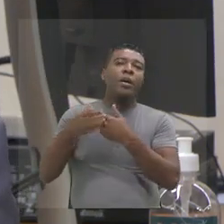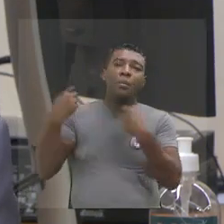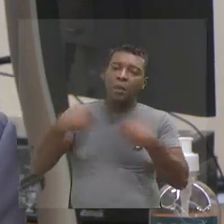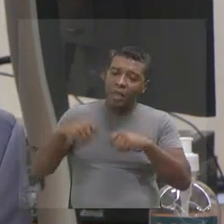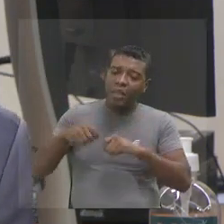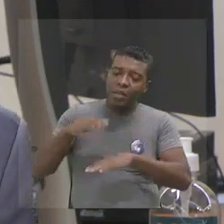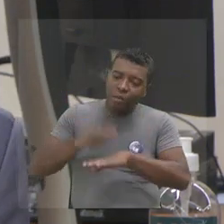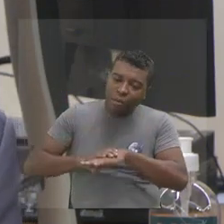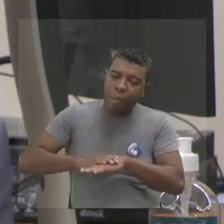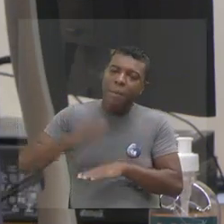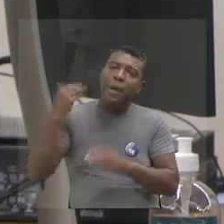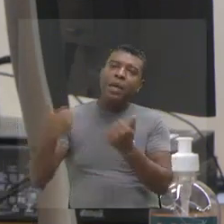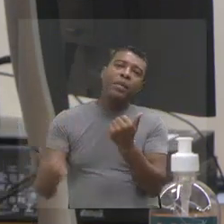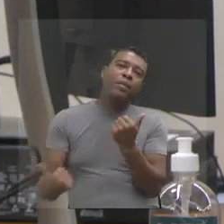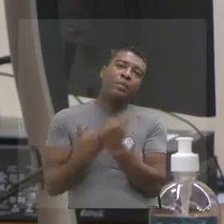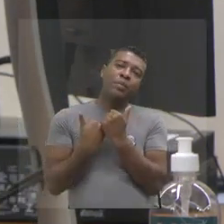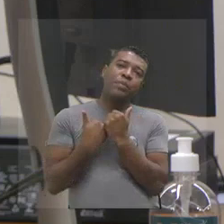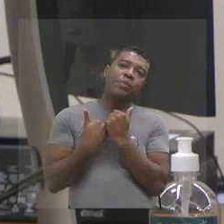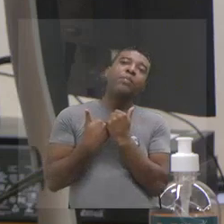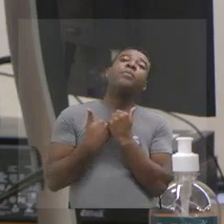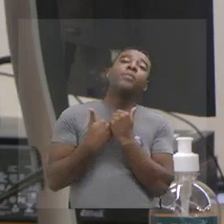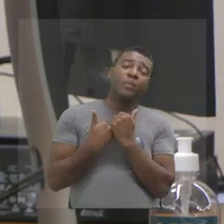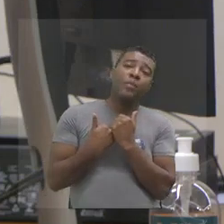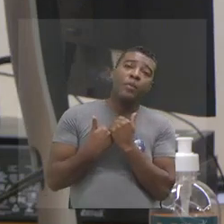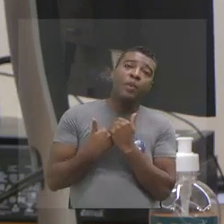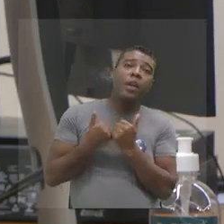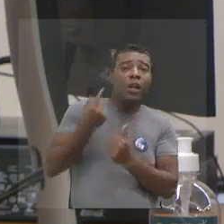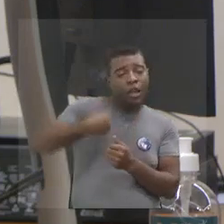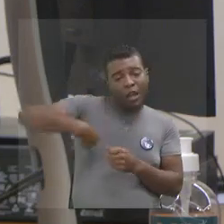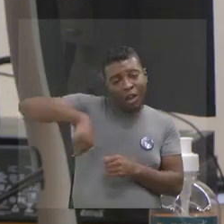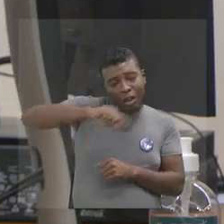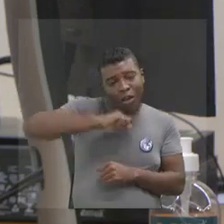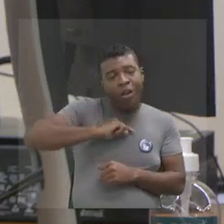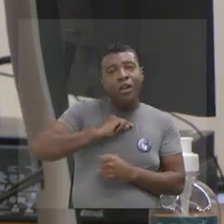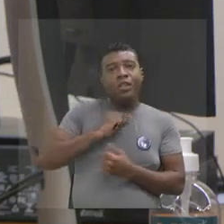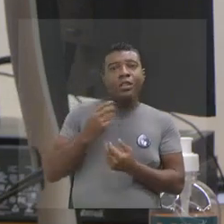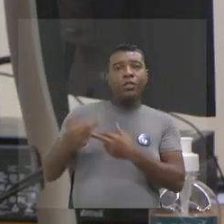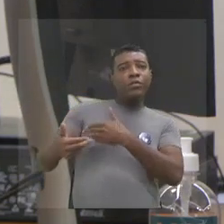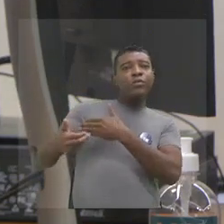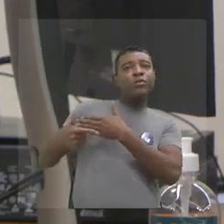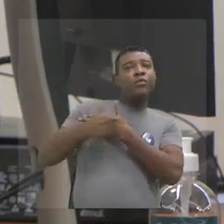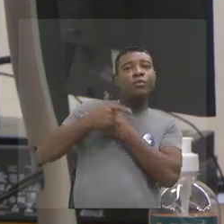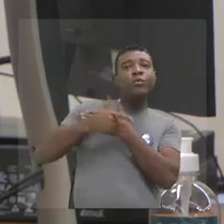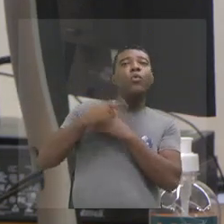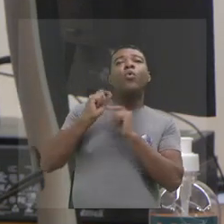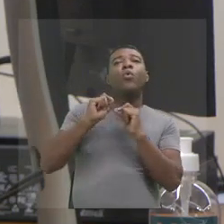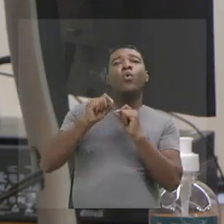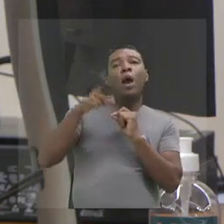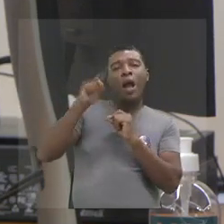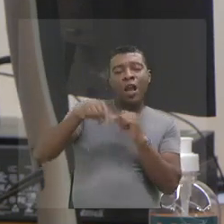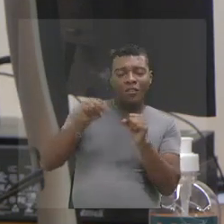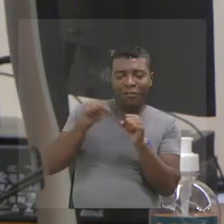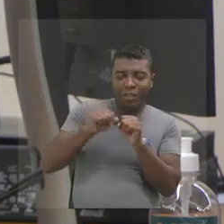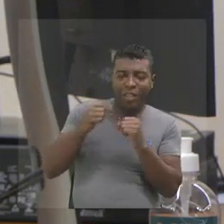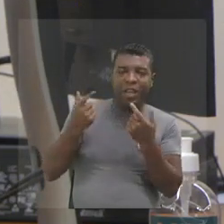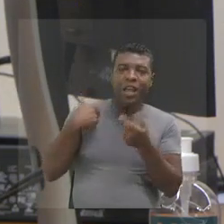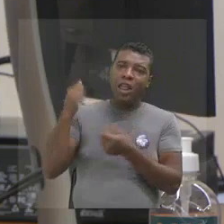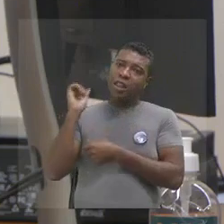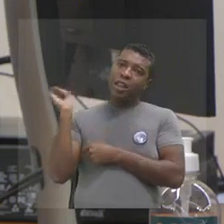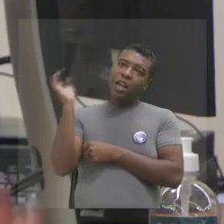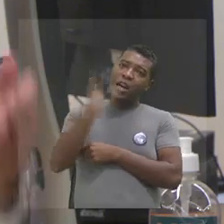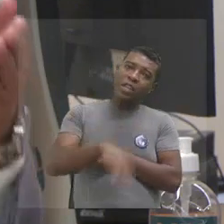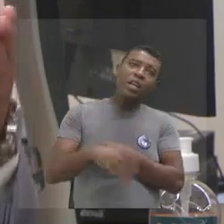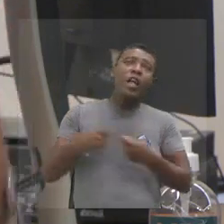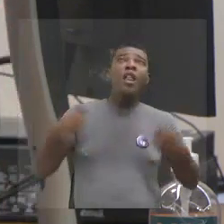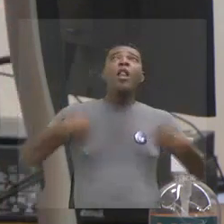ajudado muito na comissão de Minas e energia e o nosso papel aqui é isso trazer os anseis lá nosso comitê de bacia